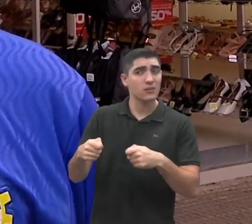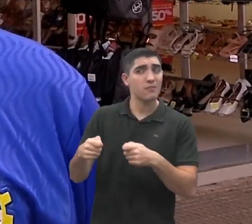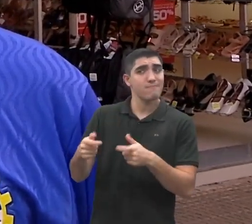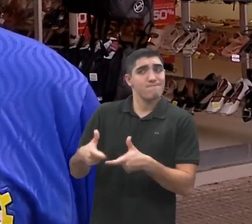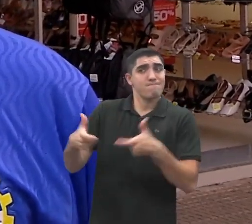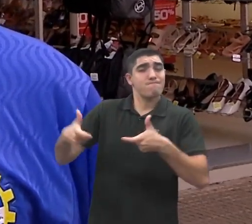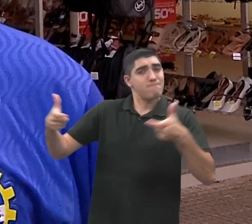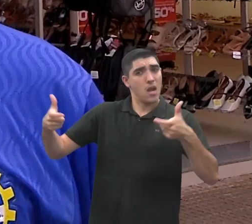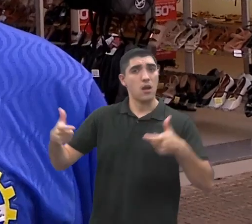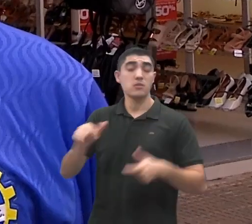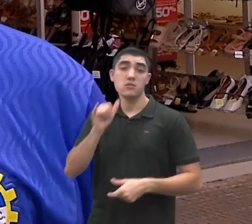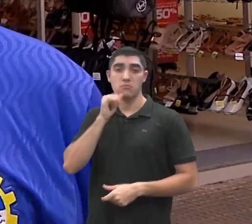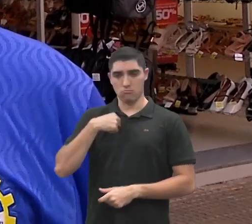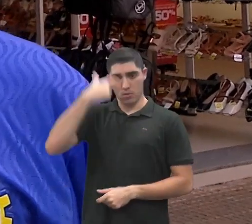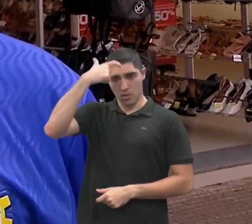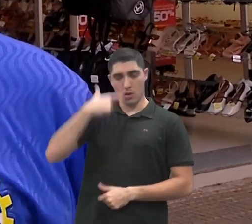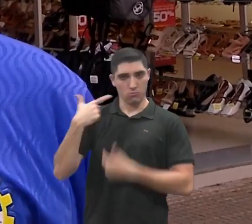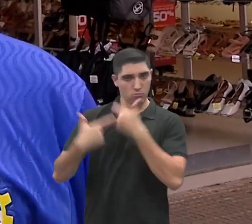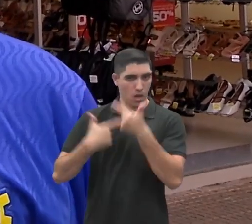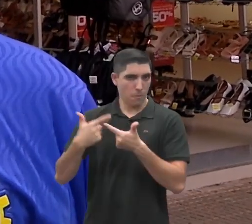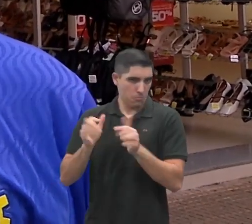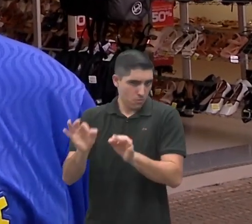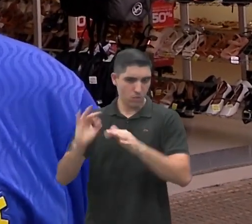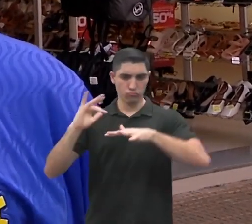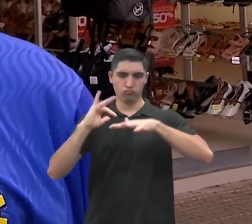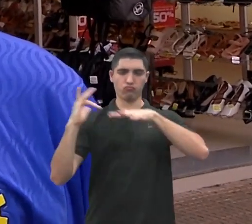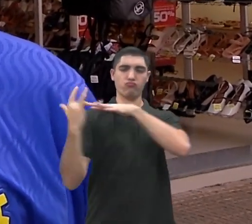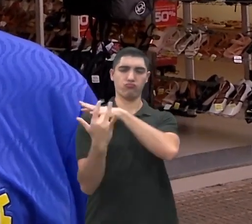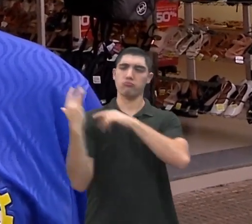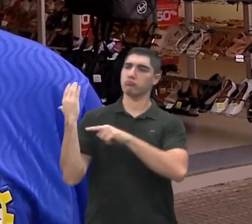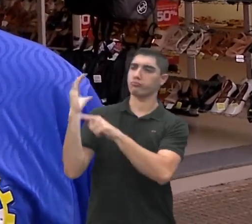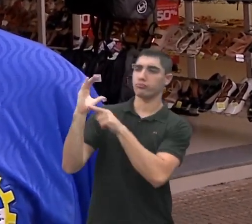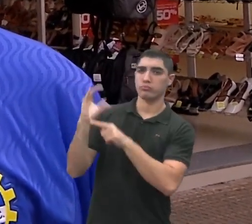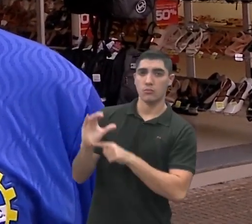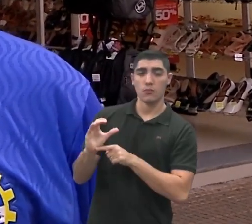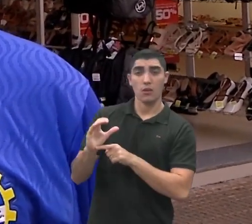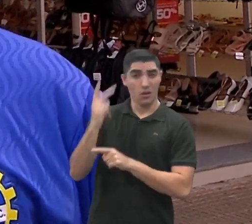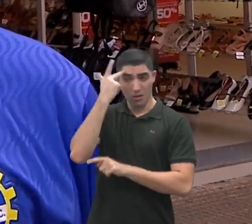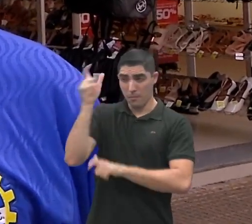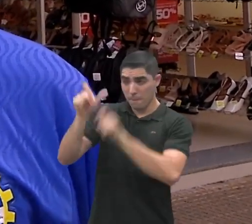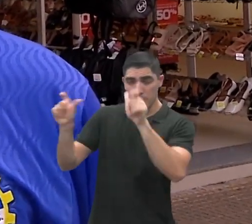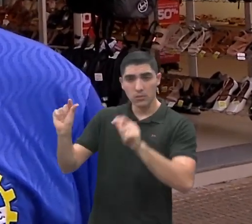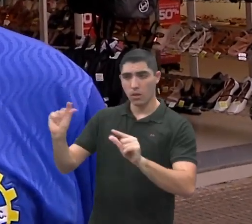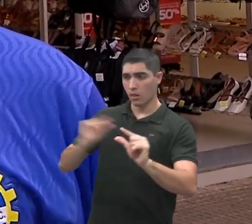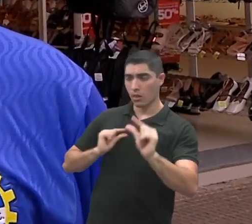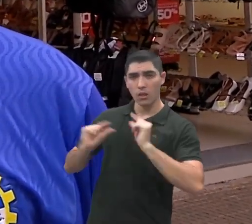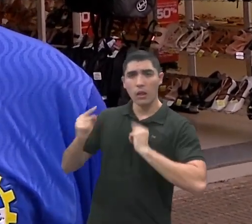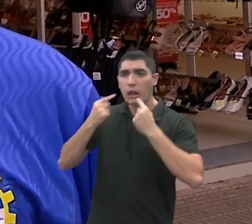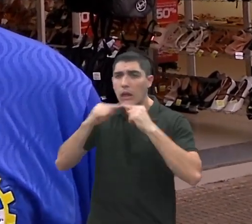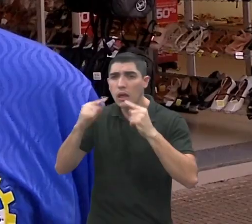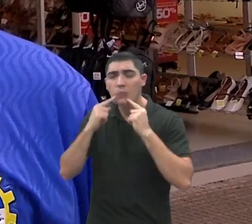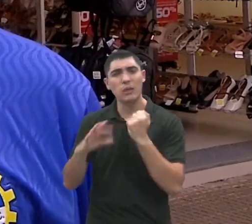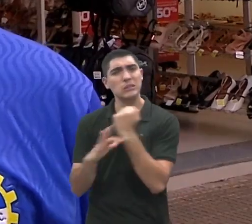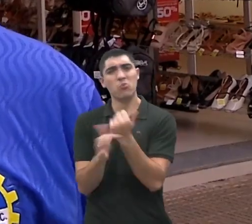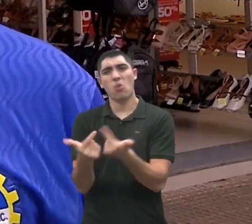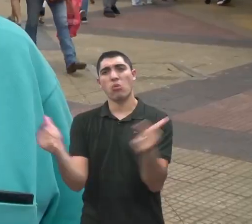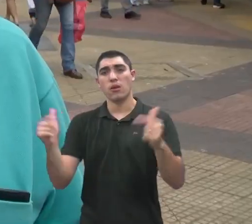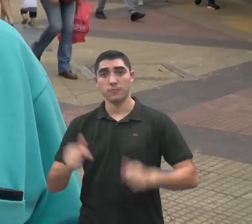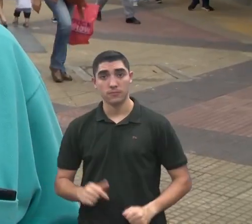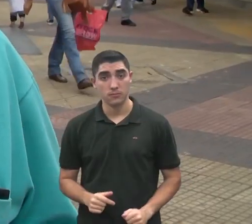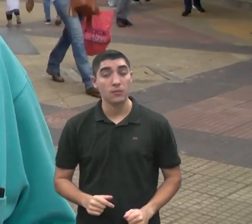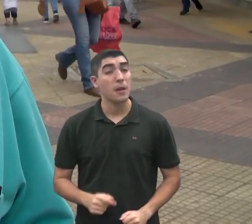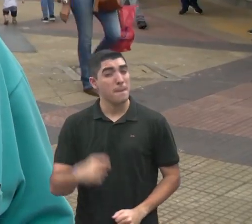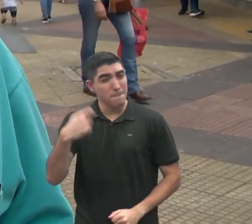né? Porque você vê, né? Eu como trabalho com redes sociais mesmo, que os populares reclamam muito ainda da falta de segurança.